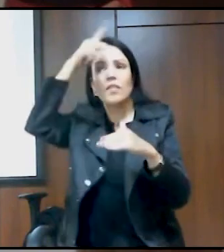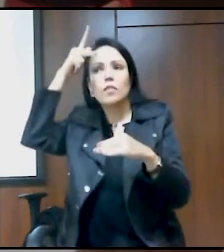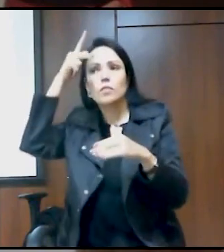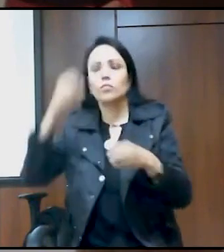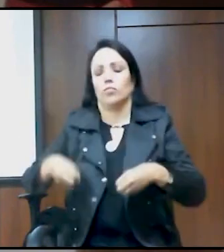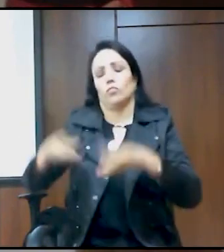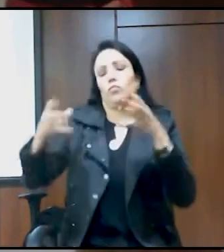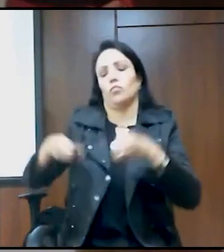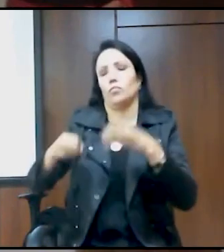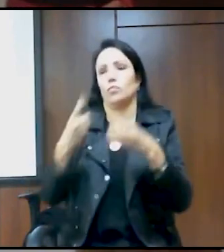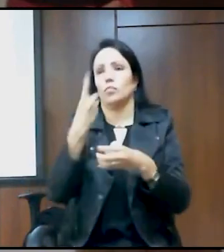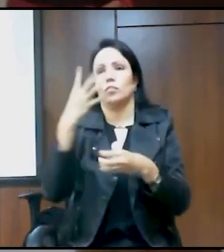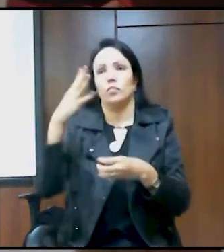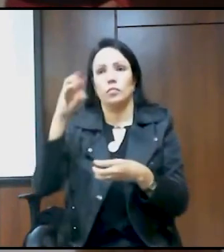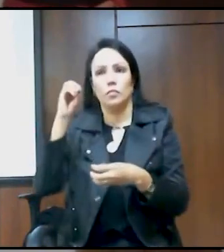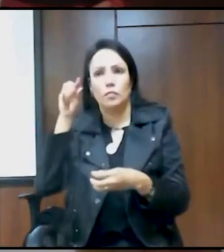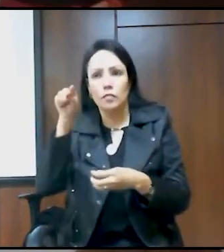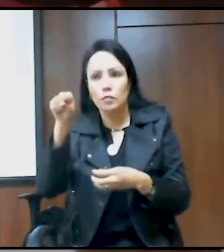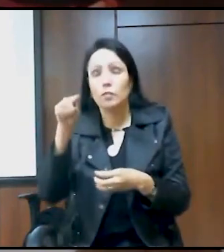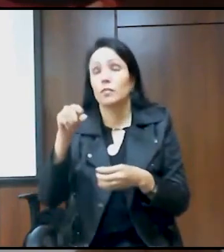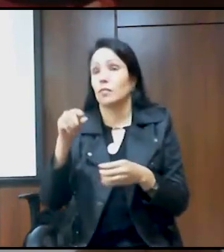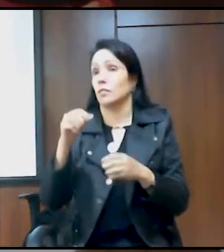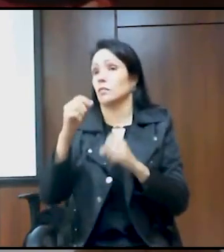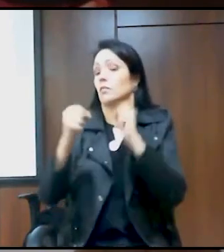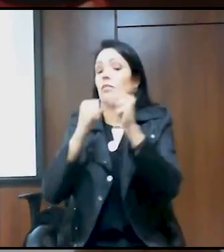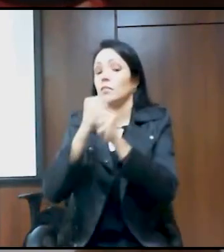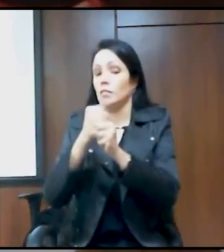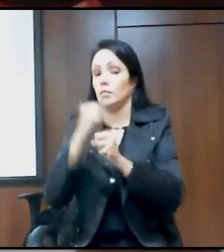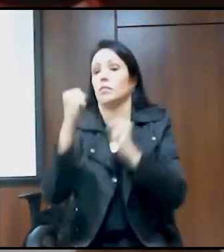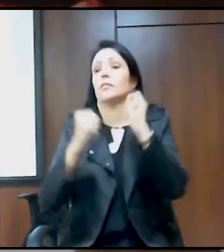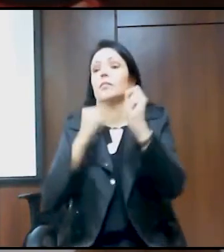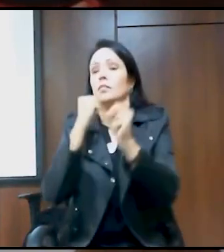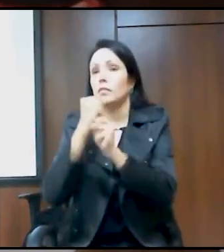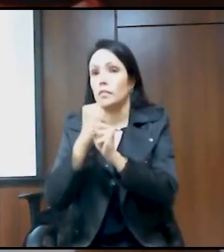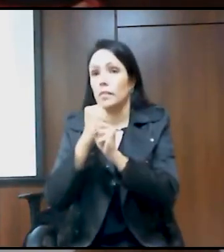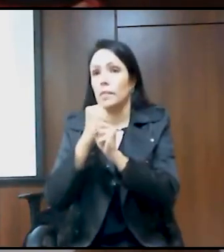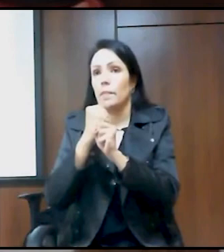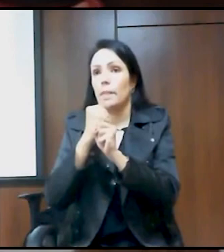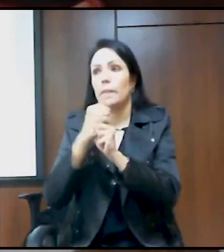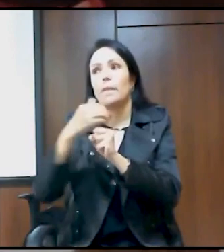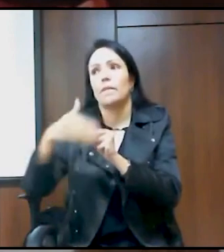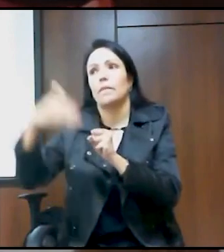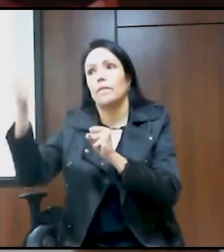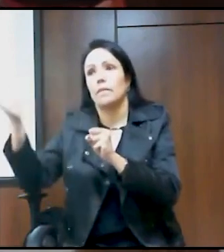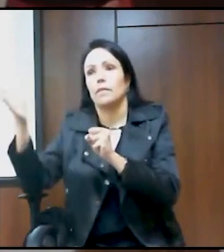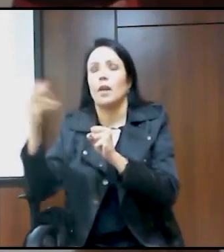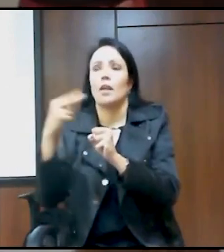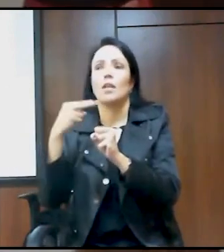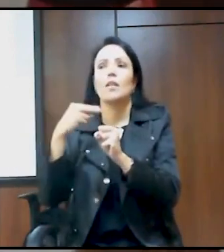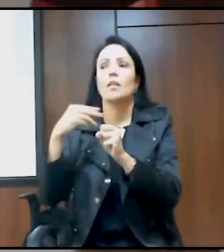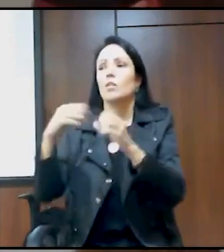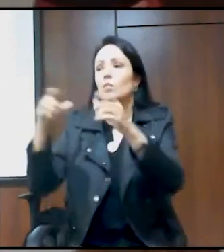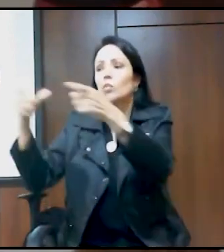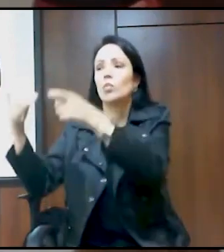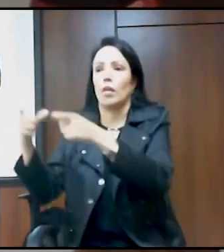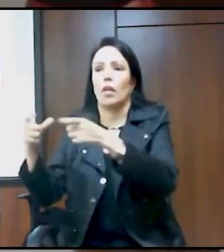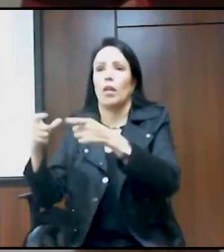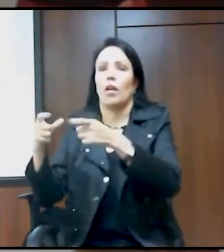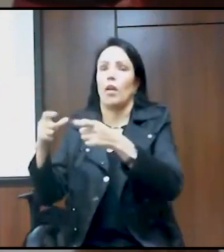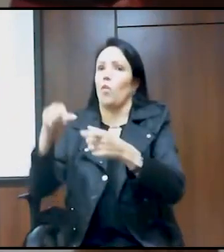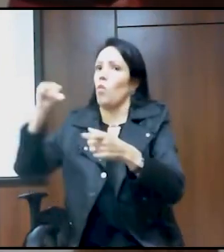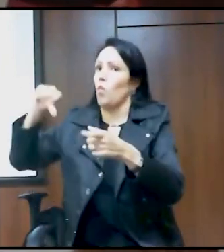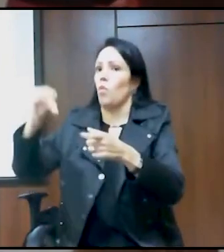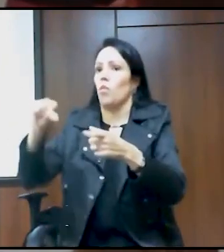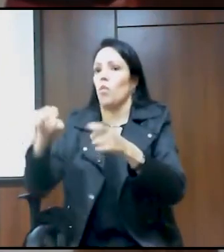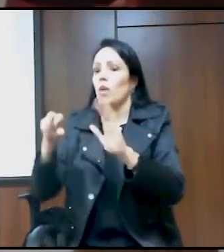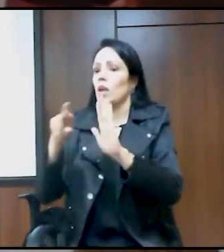milhões por ano em algo que vai para as ocupações irregulares. Por que não